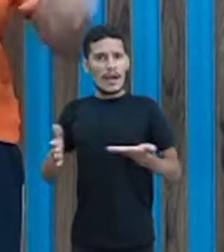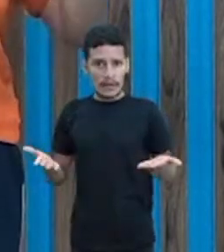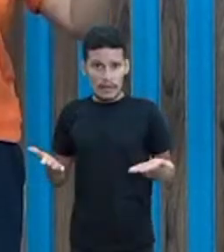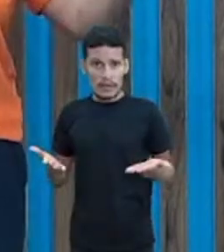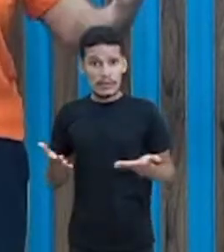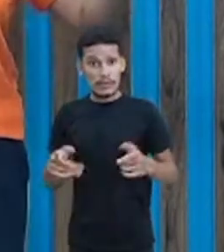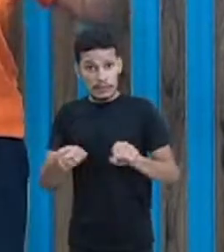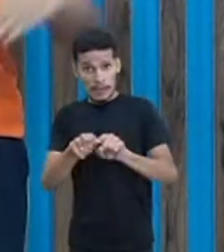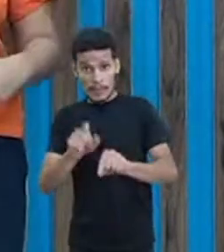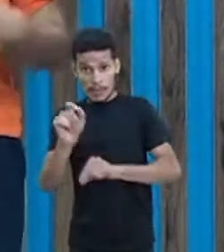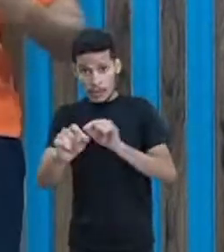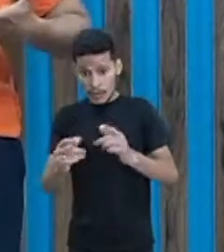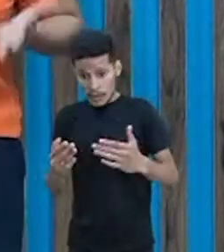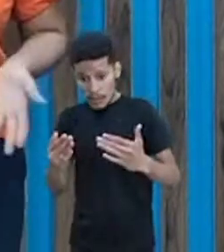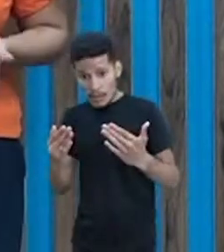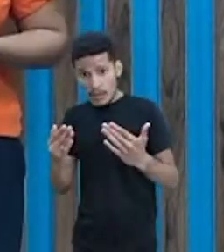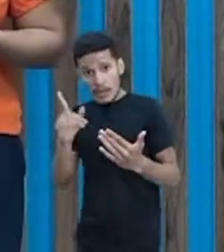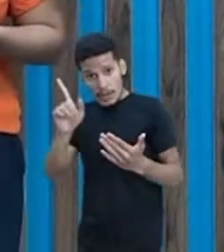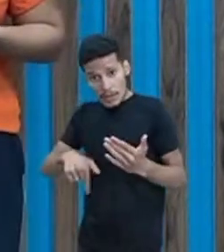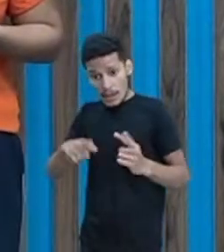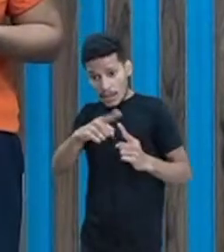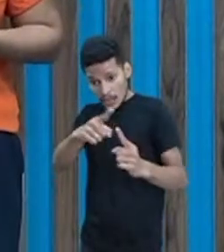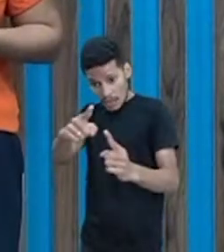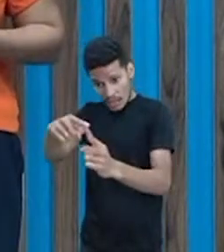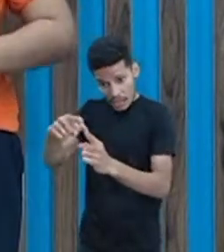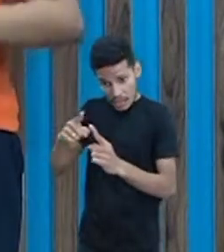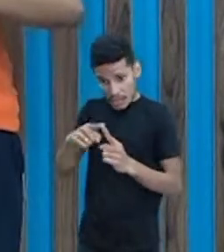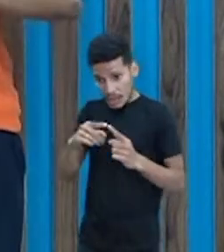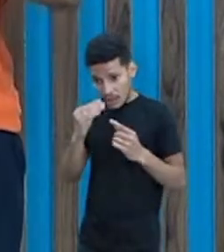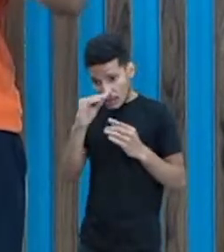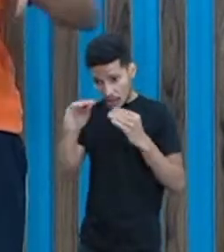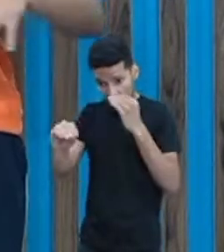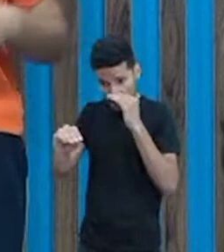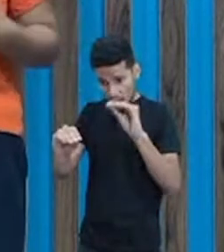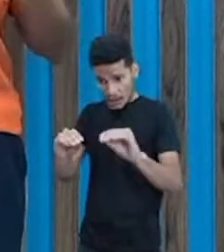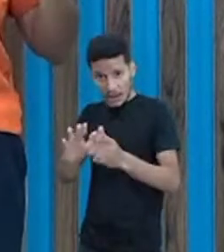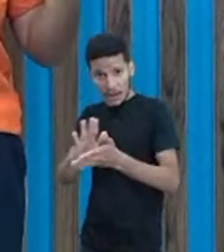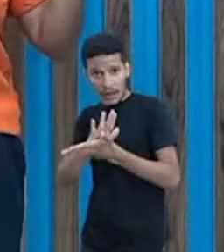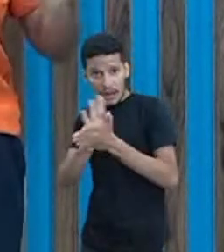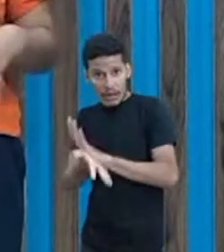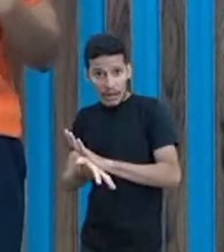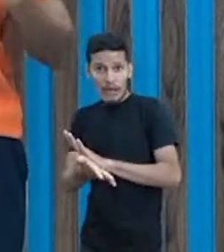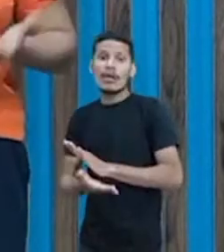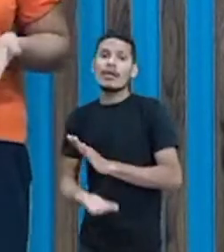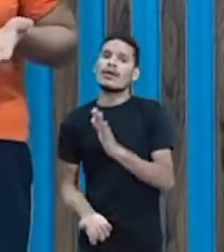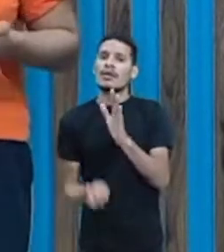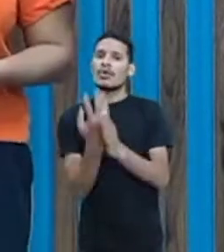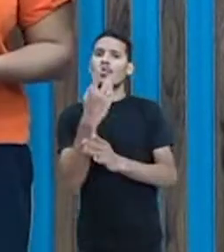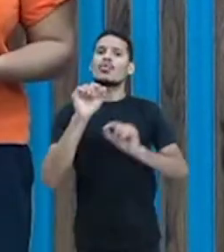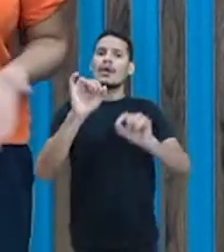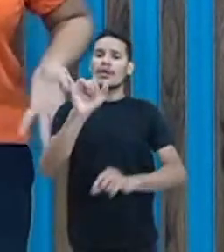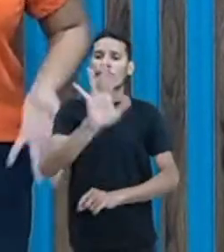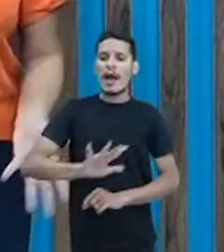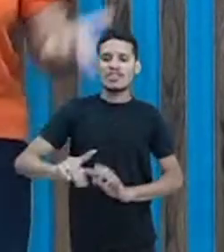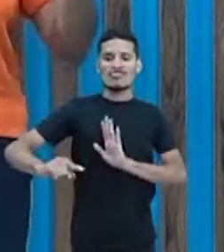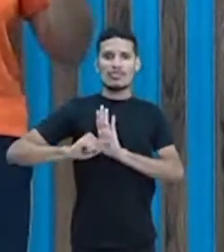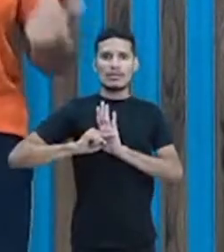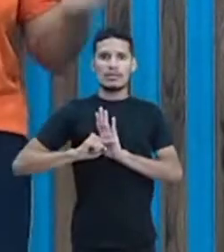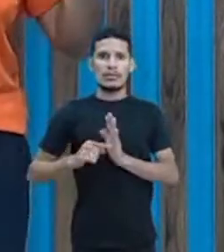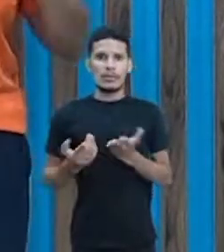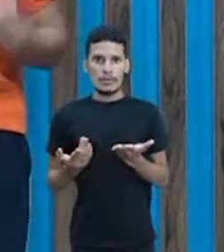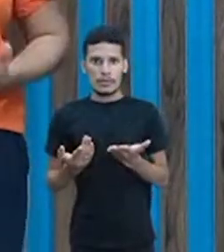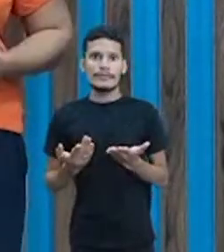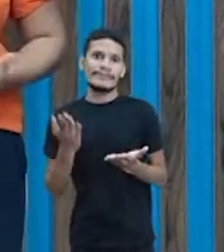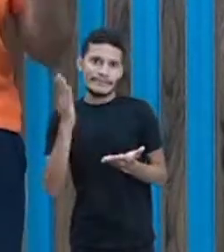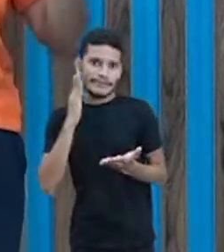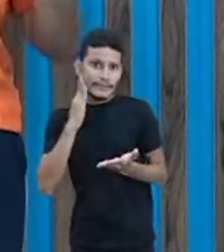e imbuídos de tanto estereótipo. E é isso que acabou criando uma imagem completamente negativa que vai